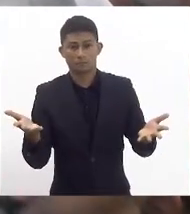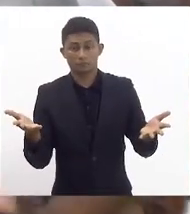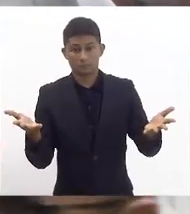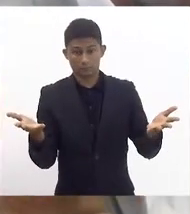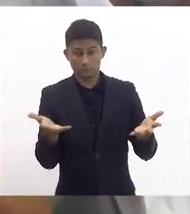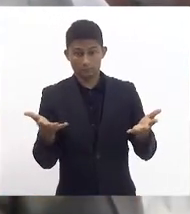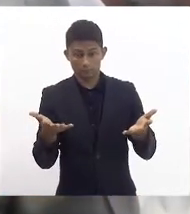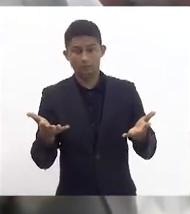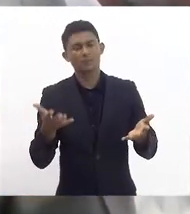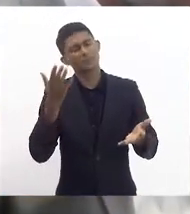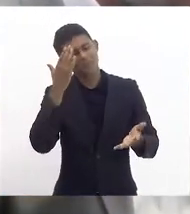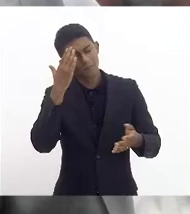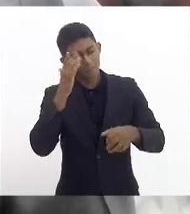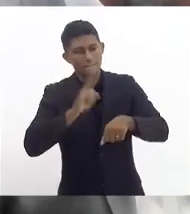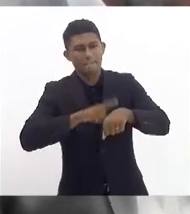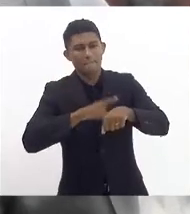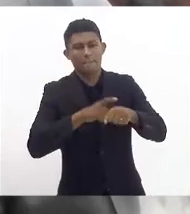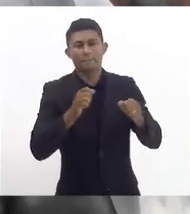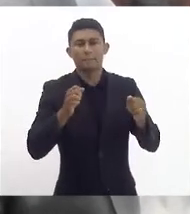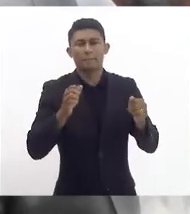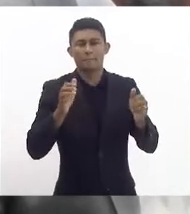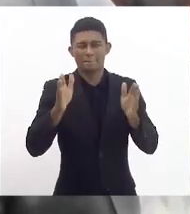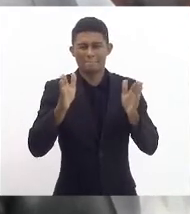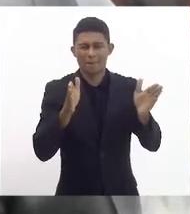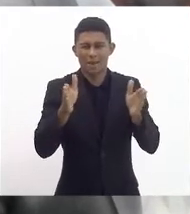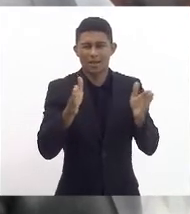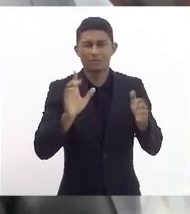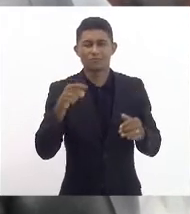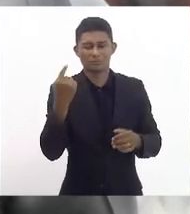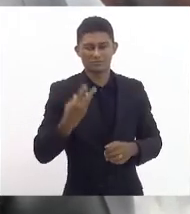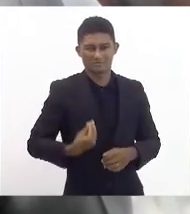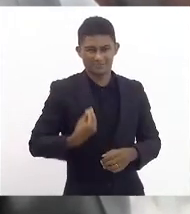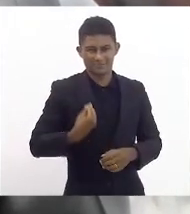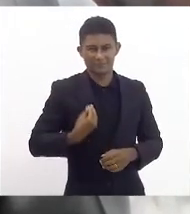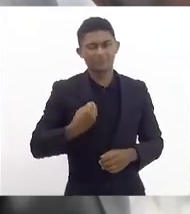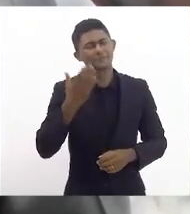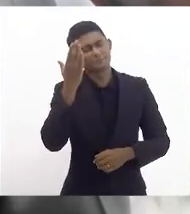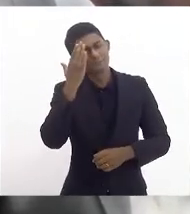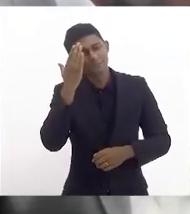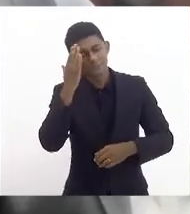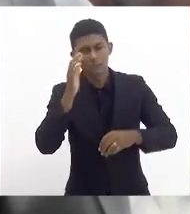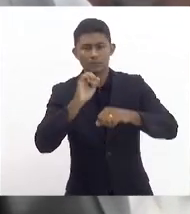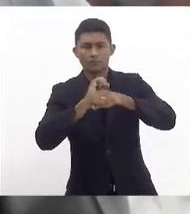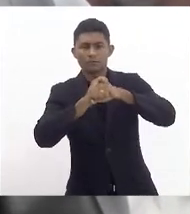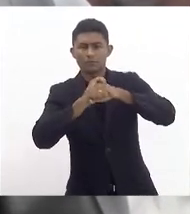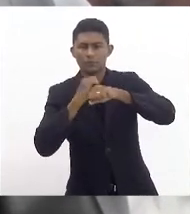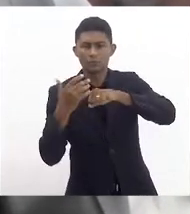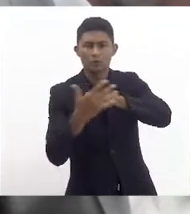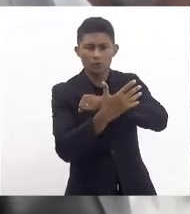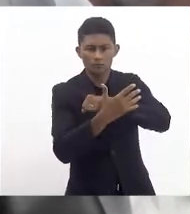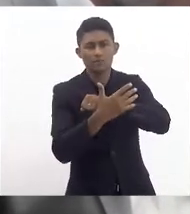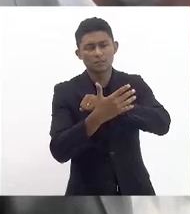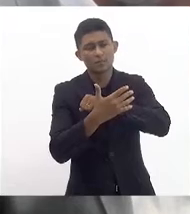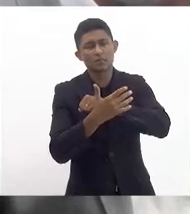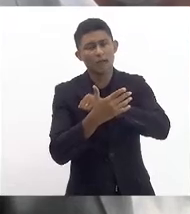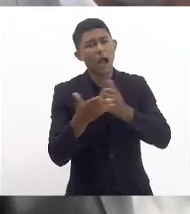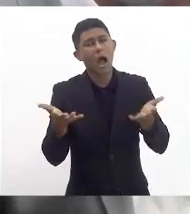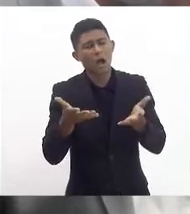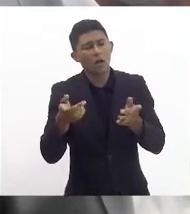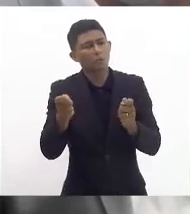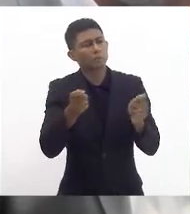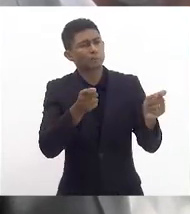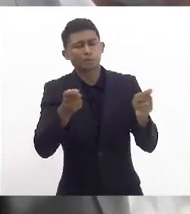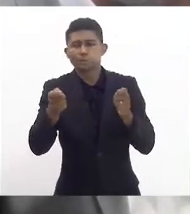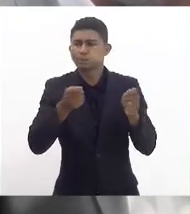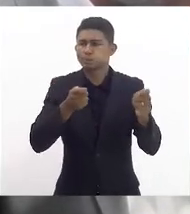vive, sem dúvida nenhuma, no momento onde a Covid-19 está mais controlada, onde